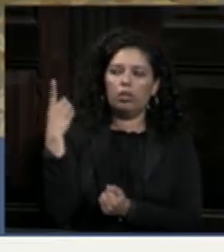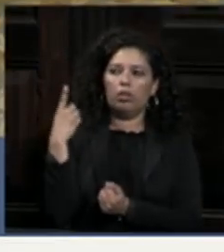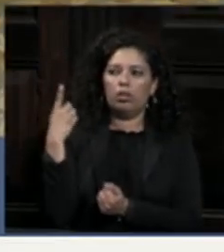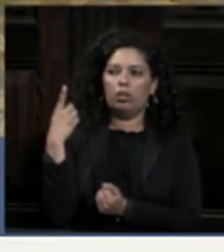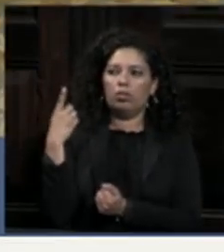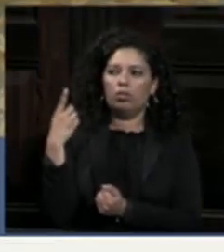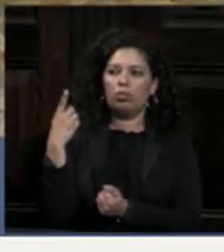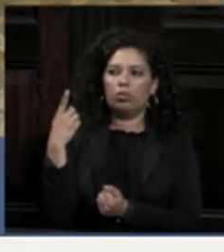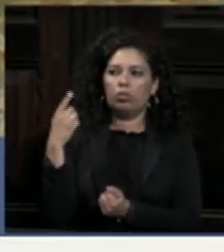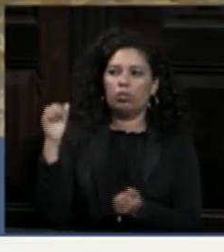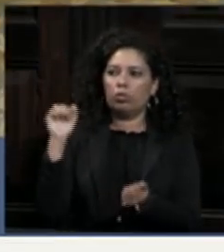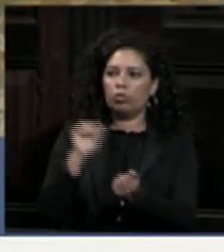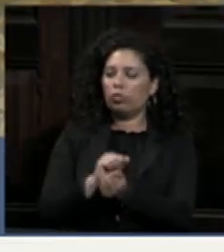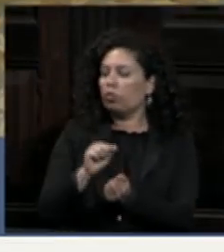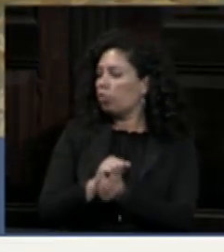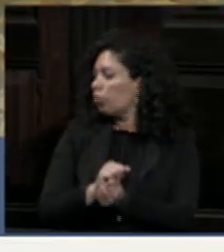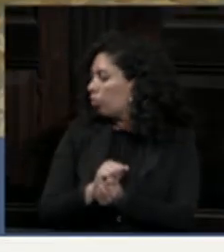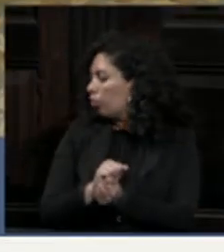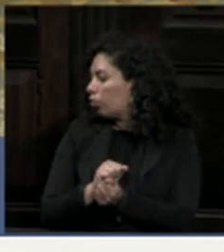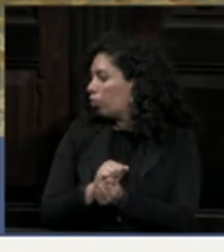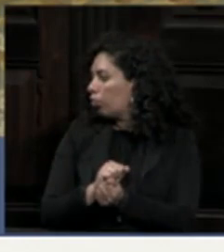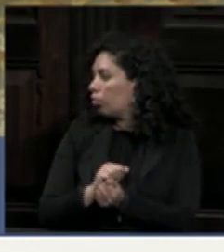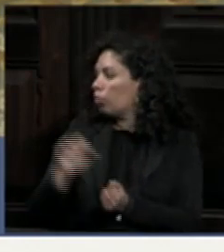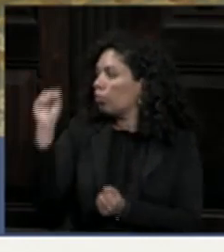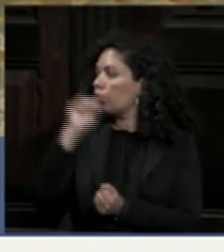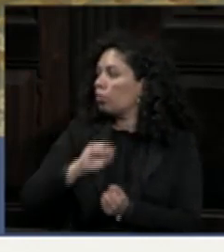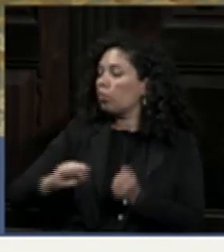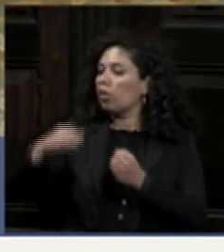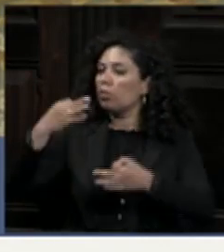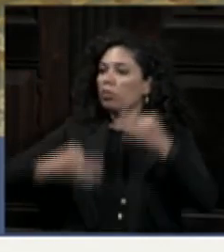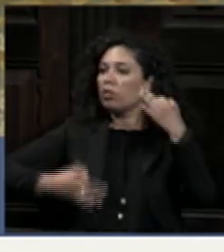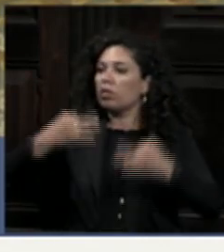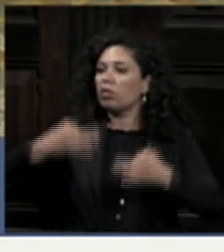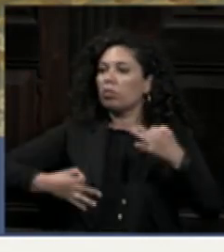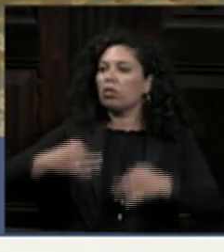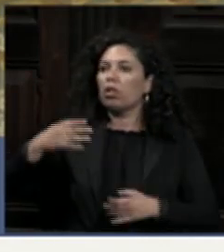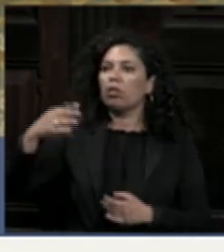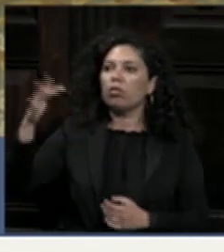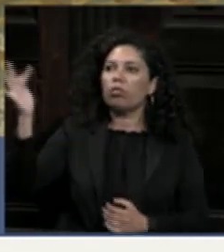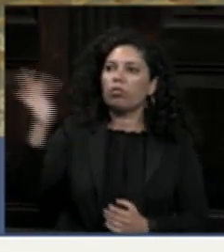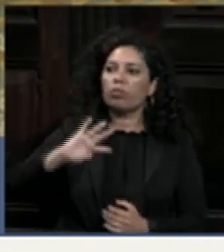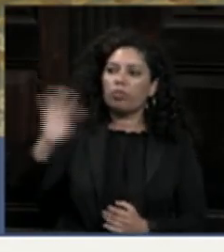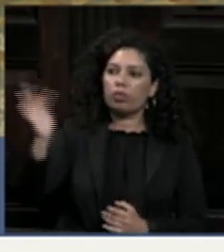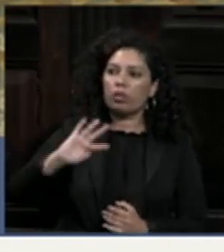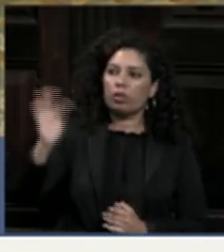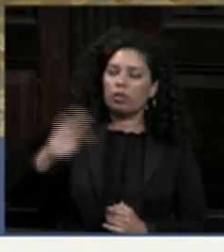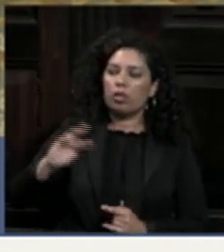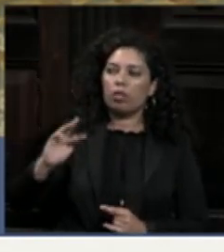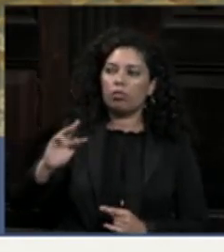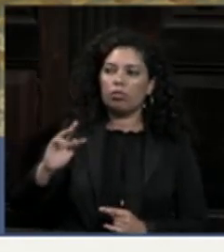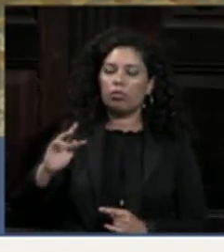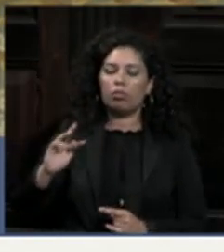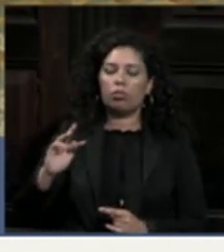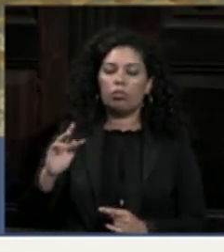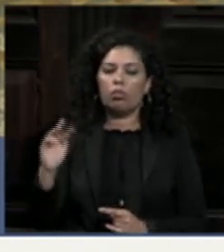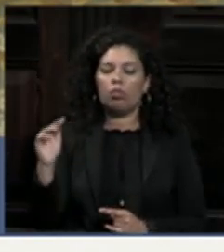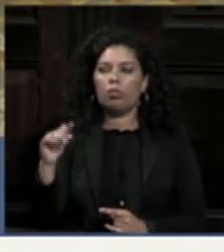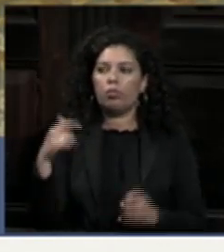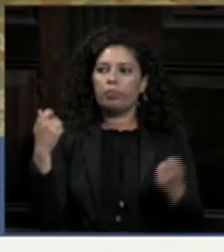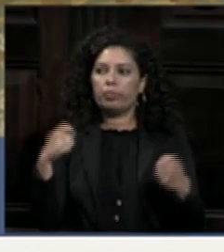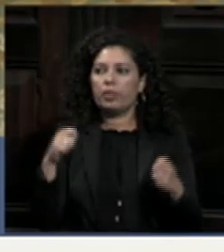decisão do supremo ele precisa essa conta essa compensação